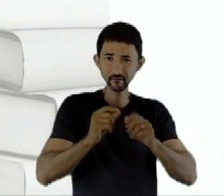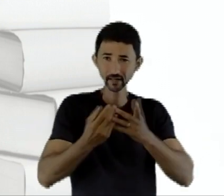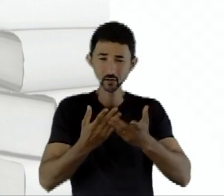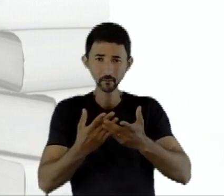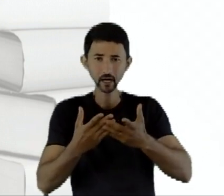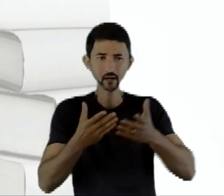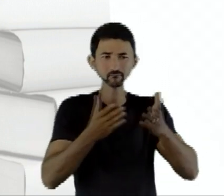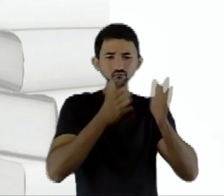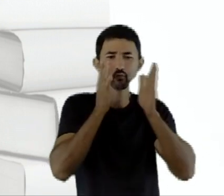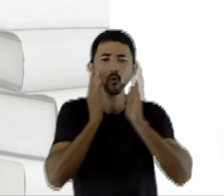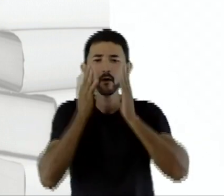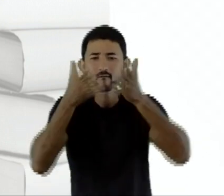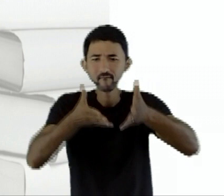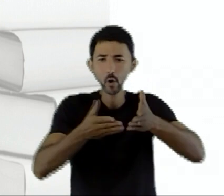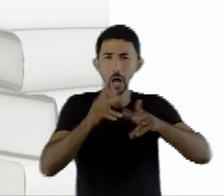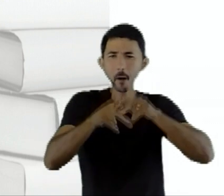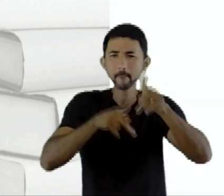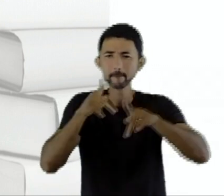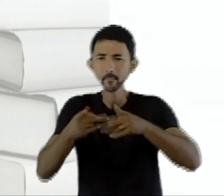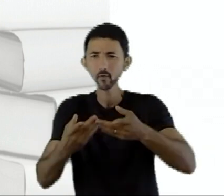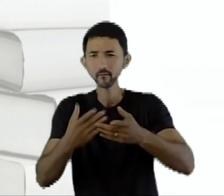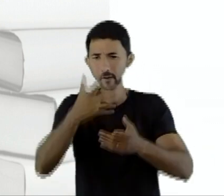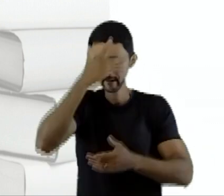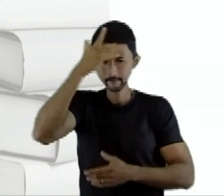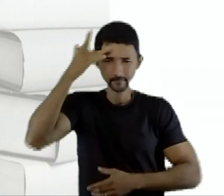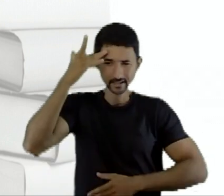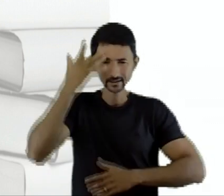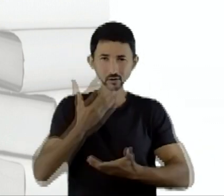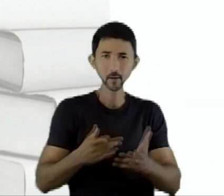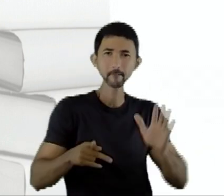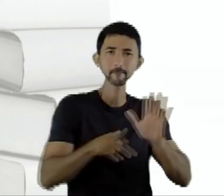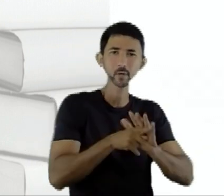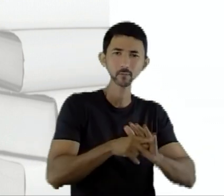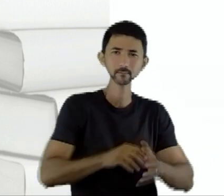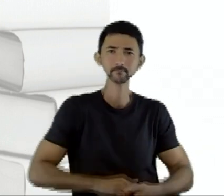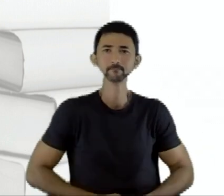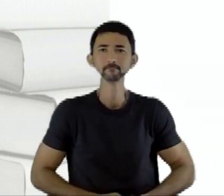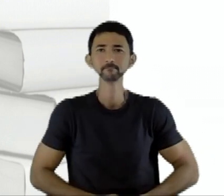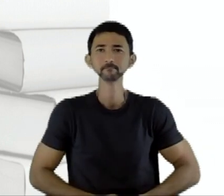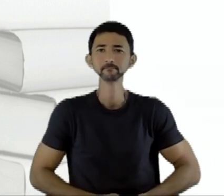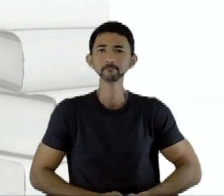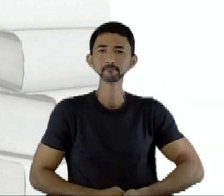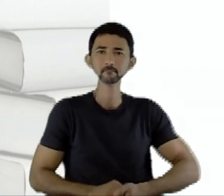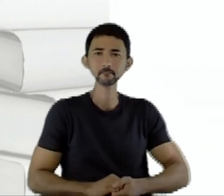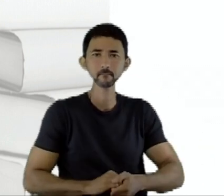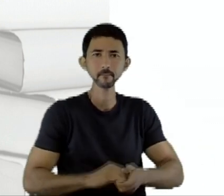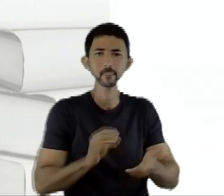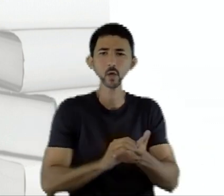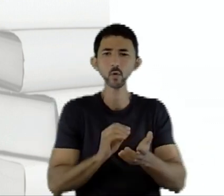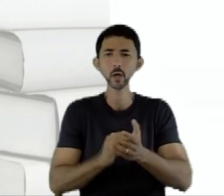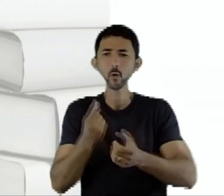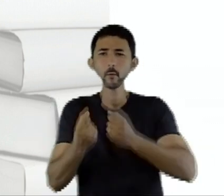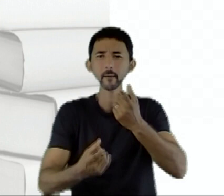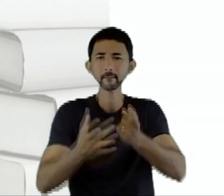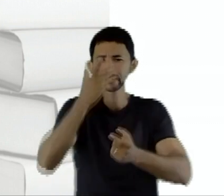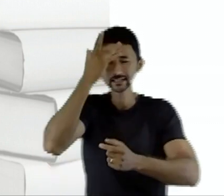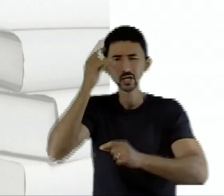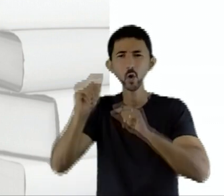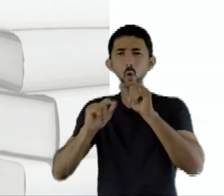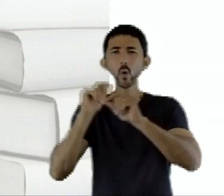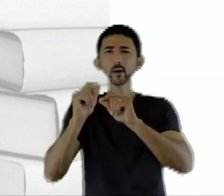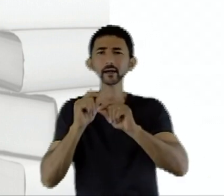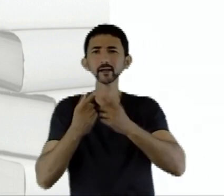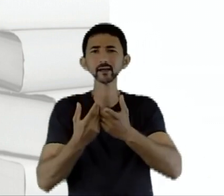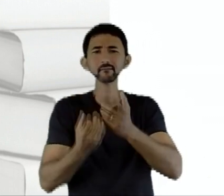para determinados públicos por pessoas específicas. Aí eu coloquei algumas coisas para nós pensarmos a respeito. Onde